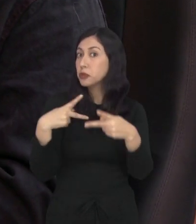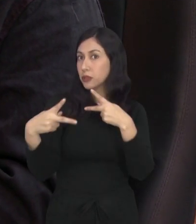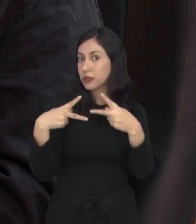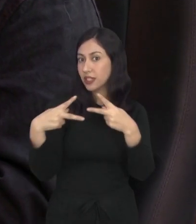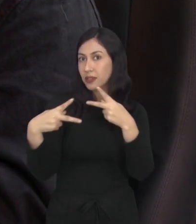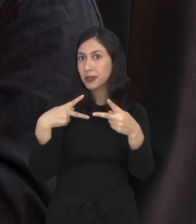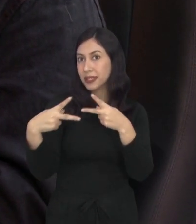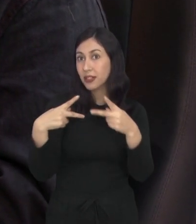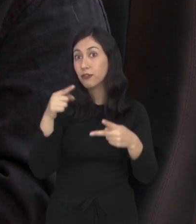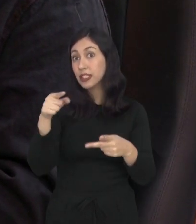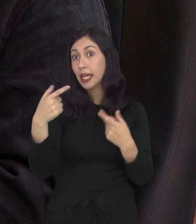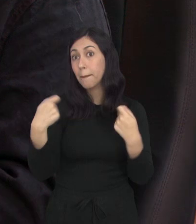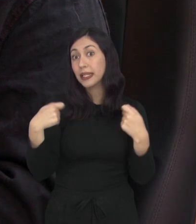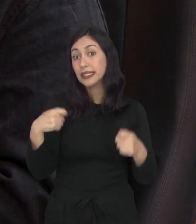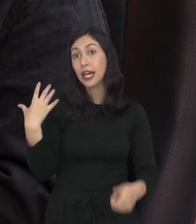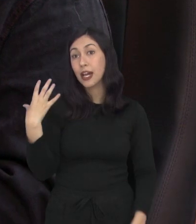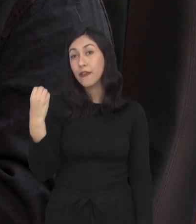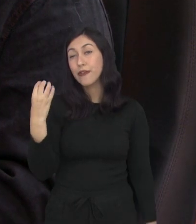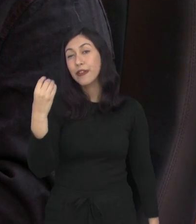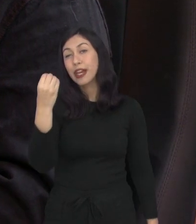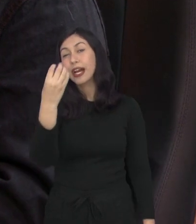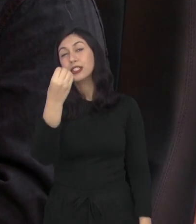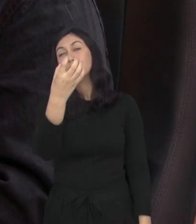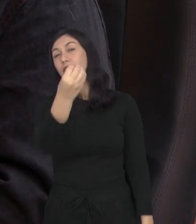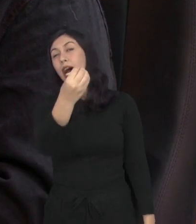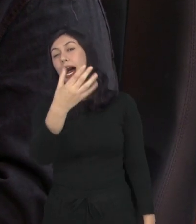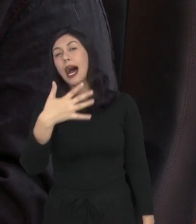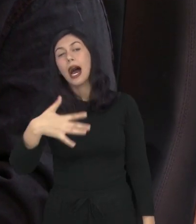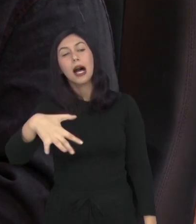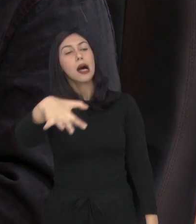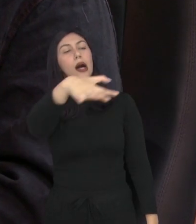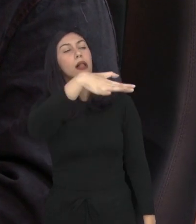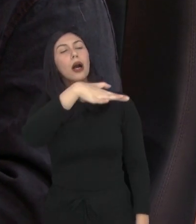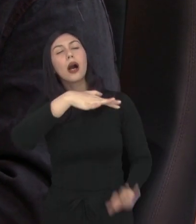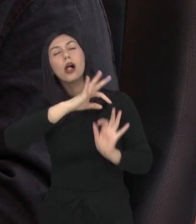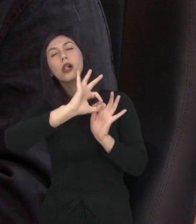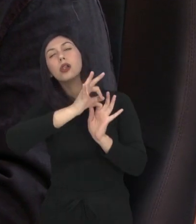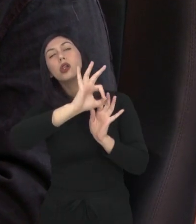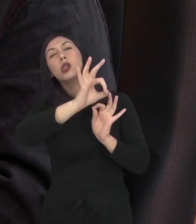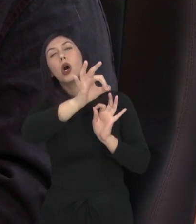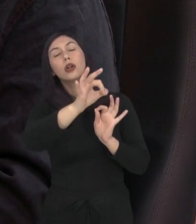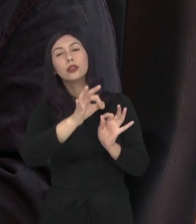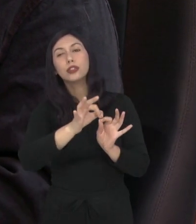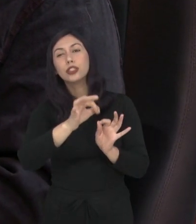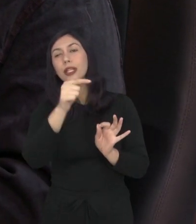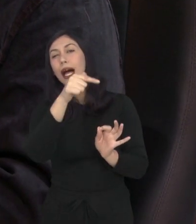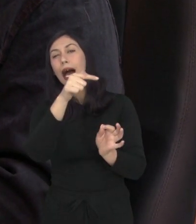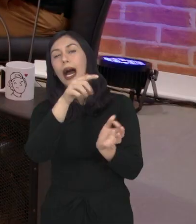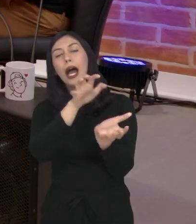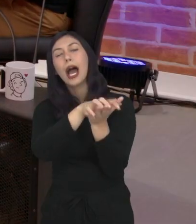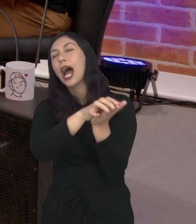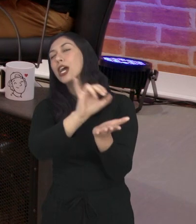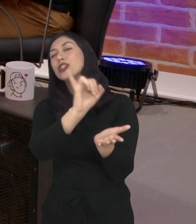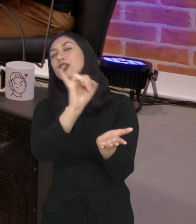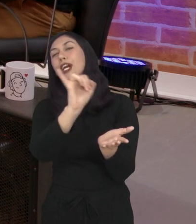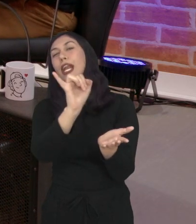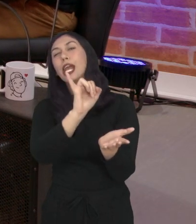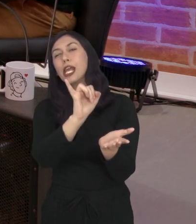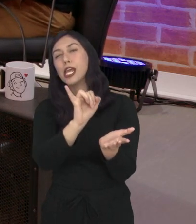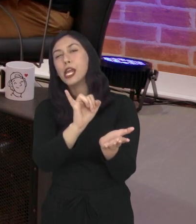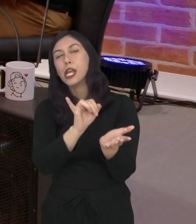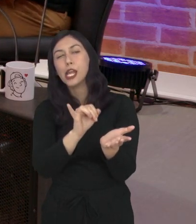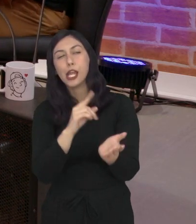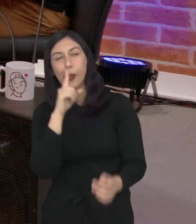Campos, você vai ter que viajar até as ruínas... O lado hostil de Jacareí. O lado hostil de Jacareí, nas ruínas